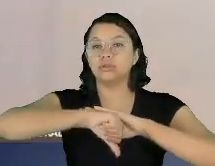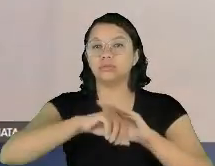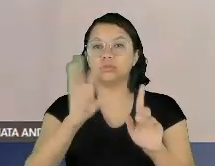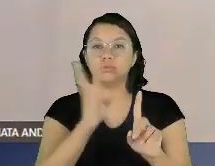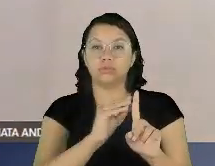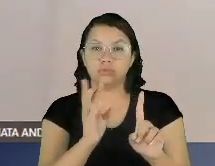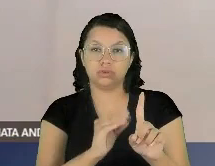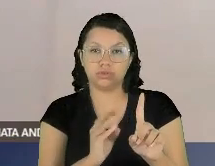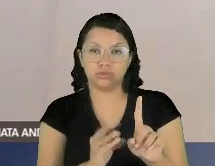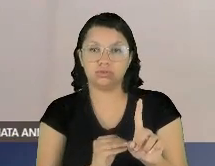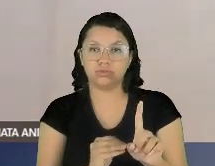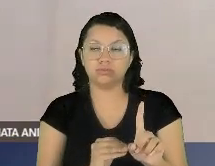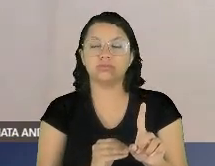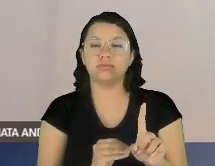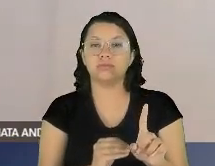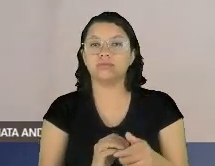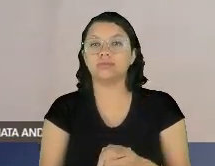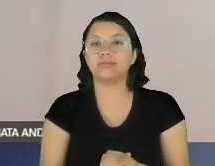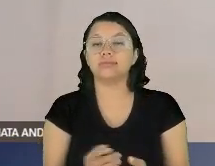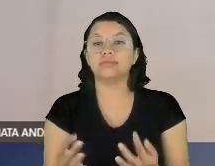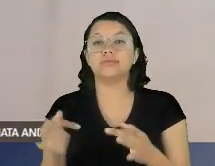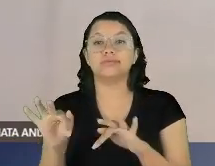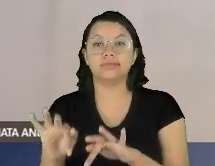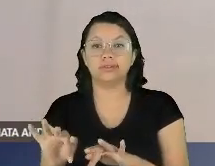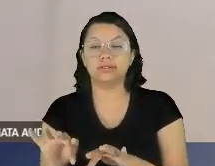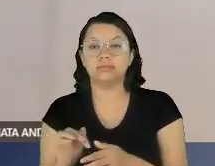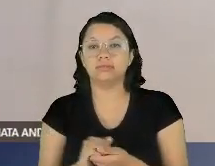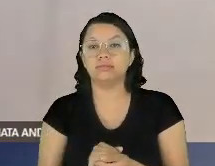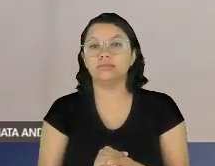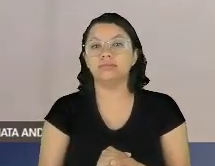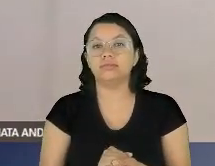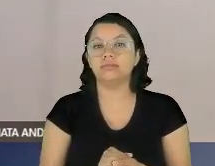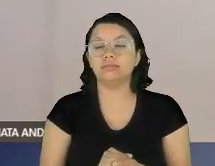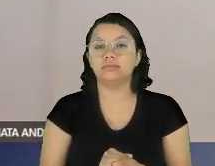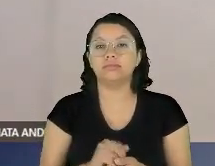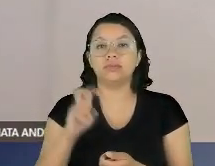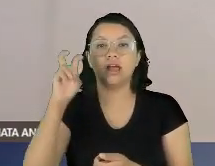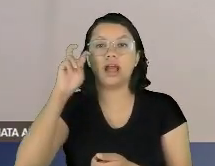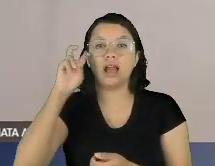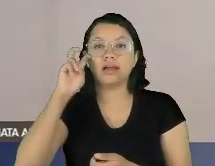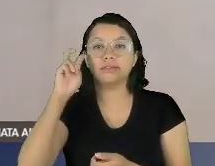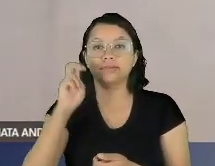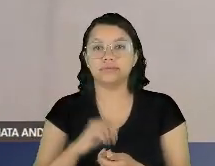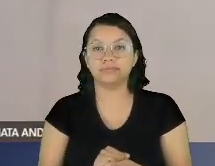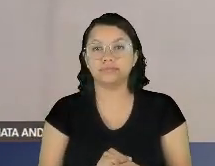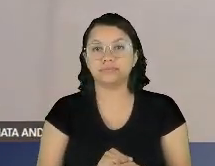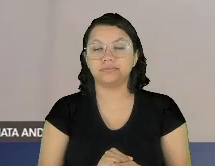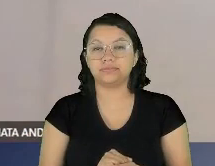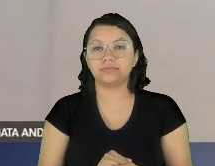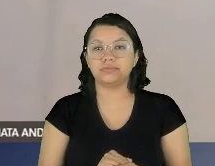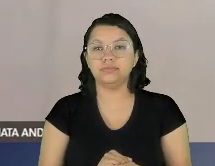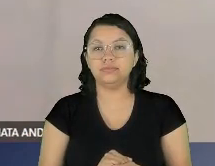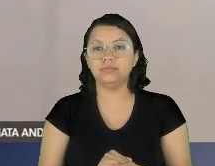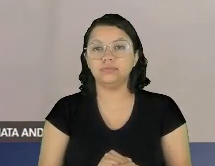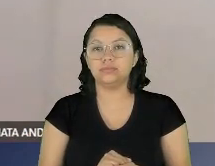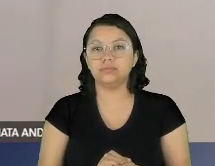importunação sexual. E finalizando, na quinta-feira,